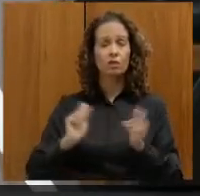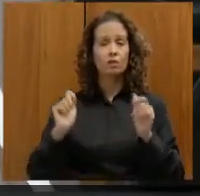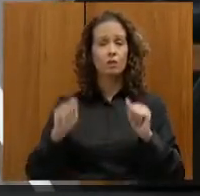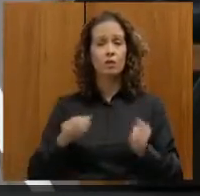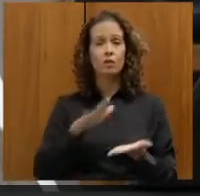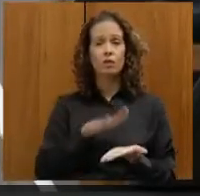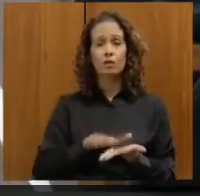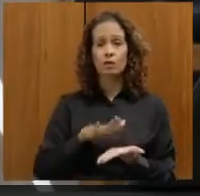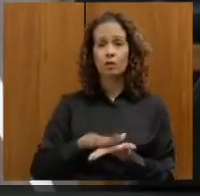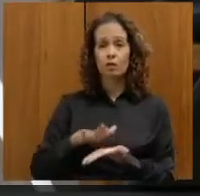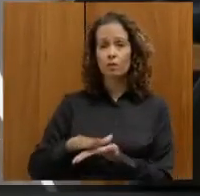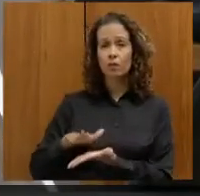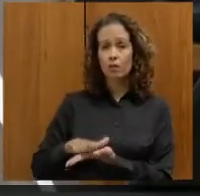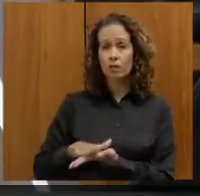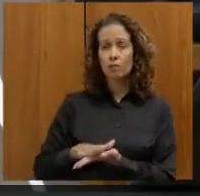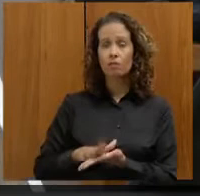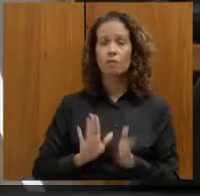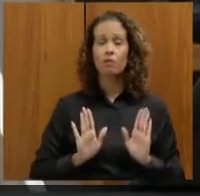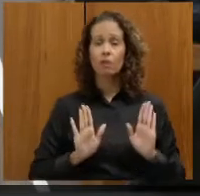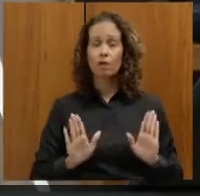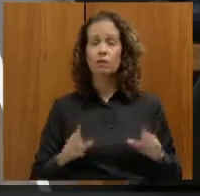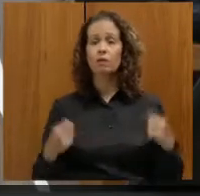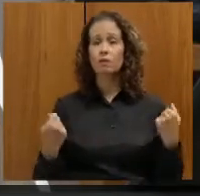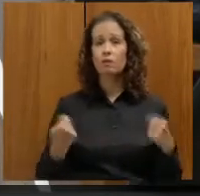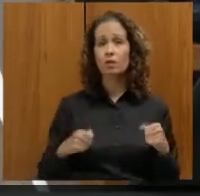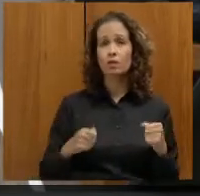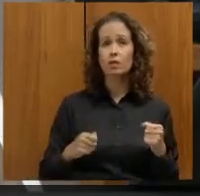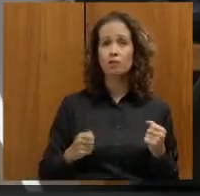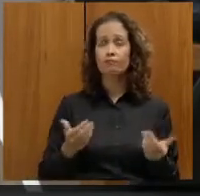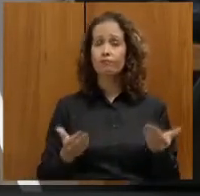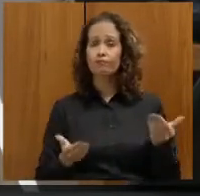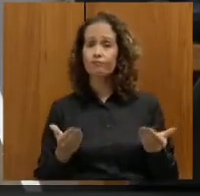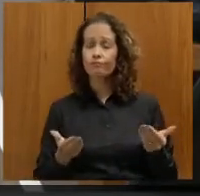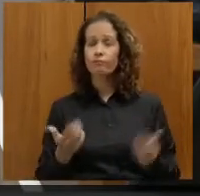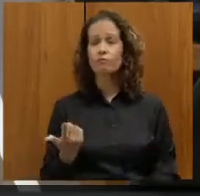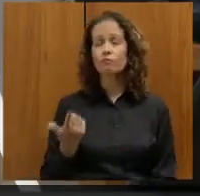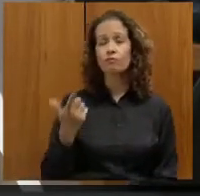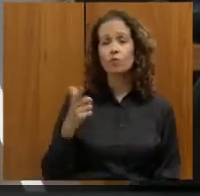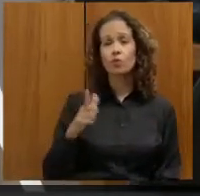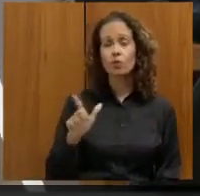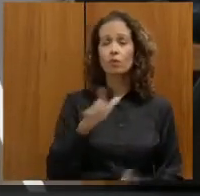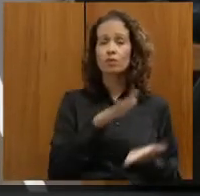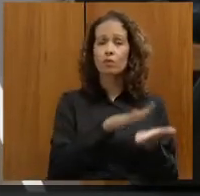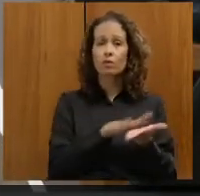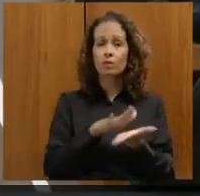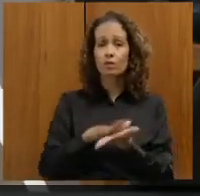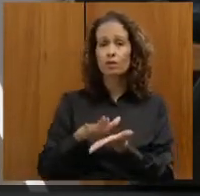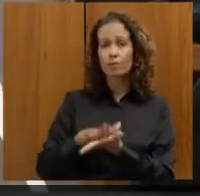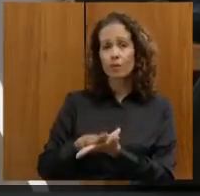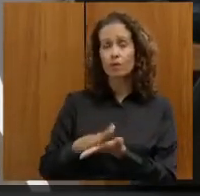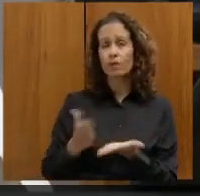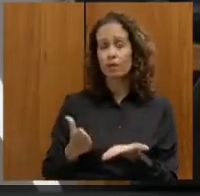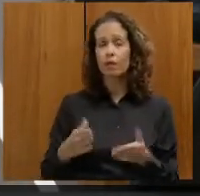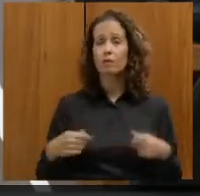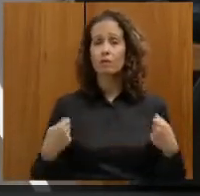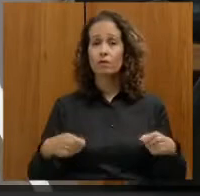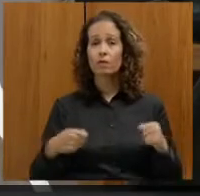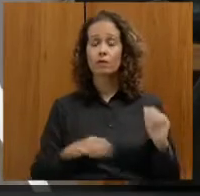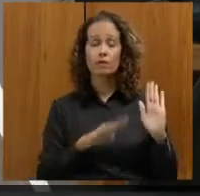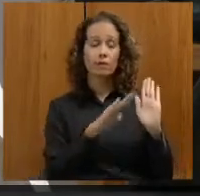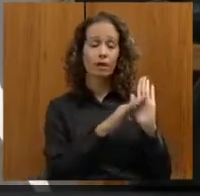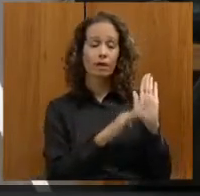que fizesse a compensação por meio da redução de outras despesas de forma a cumprir a regra do